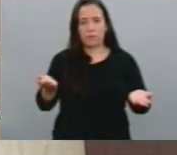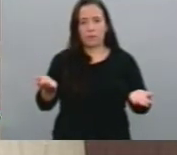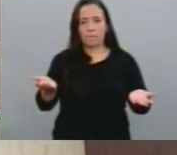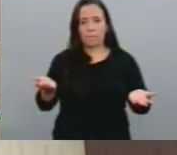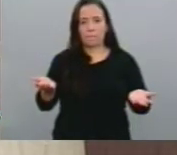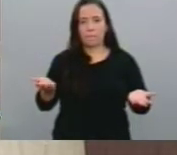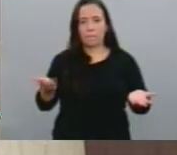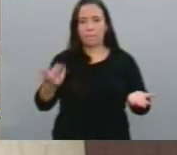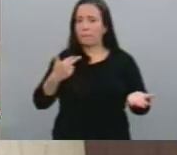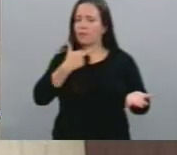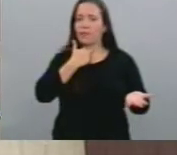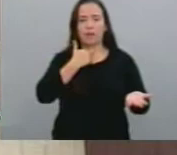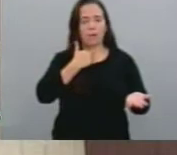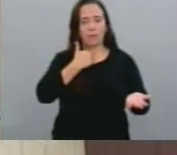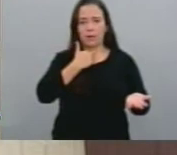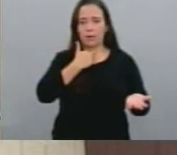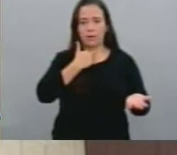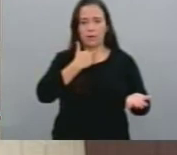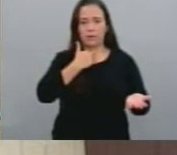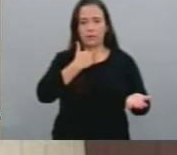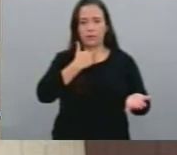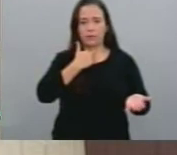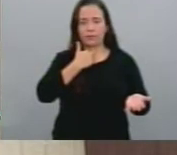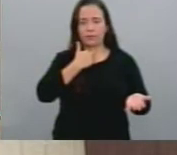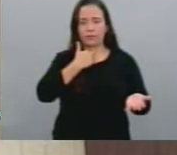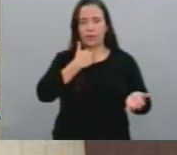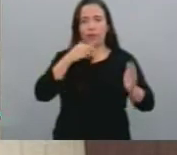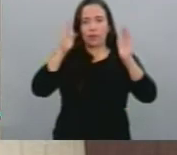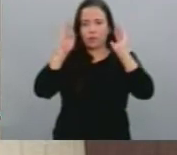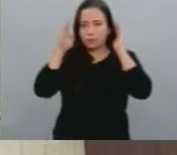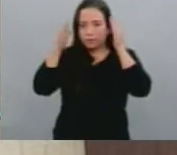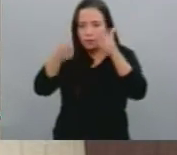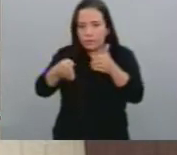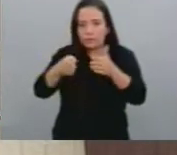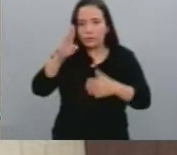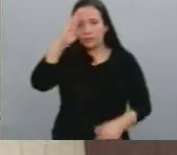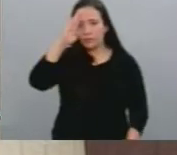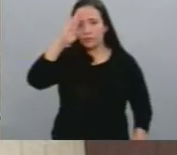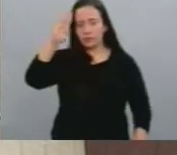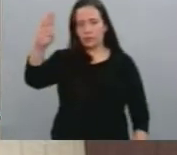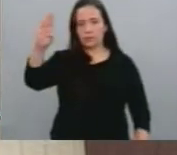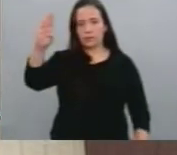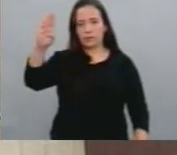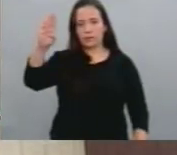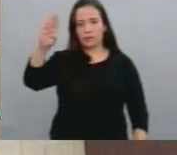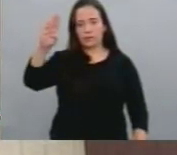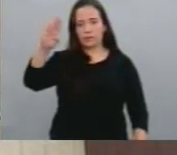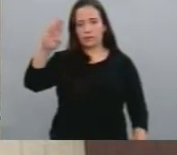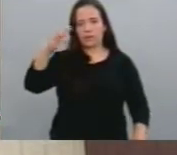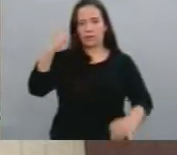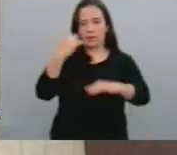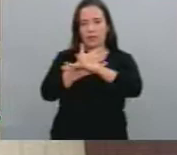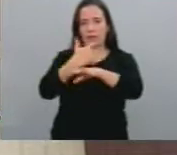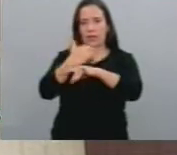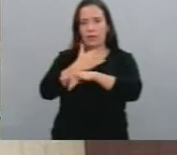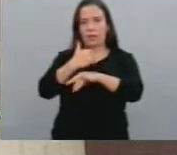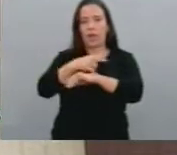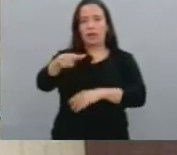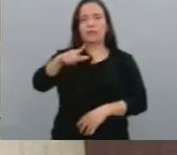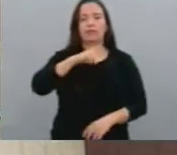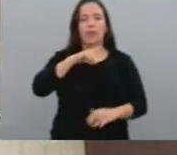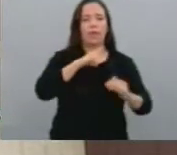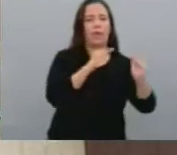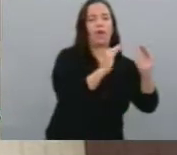ele não pode colocar isso no centro da cidade, numa área densamente